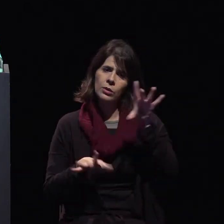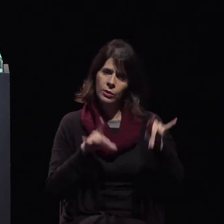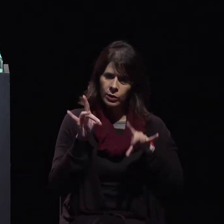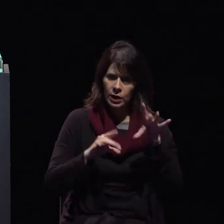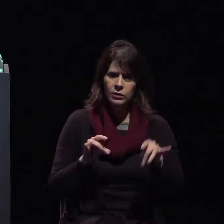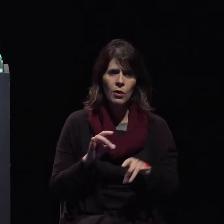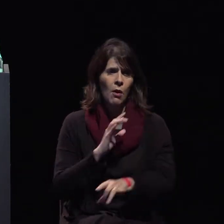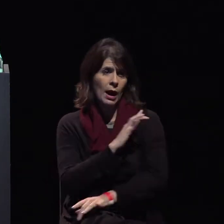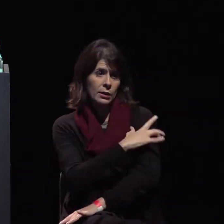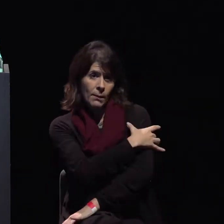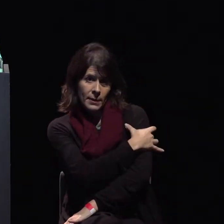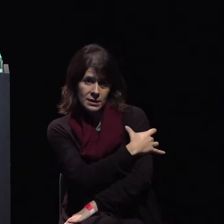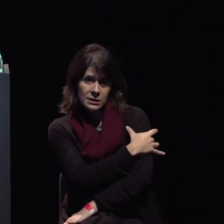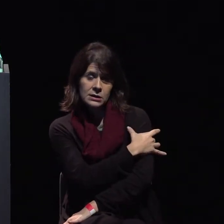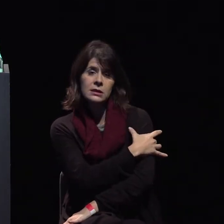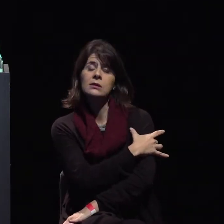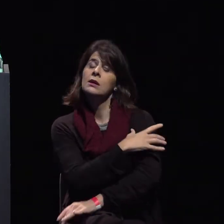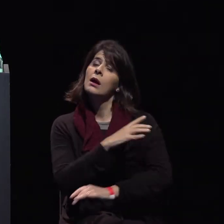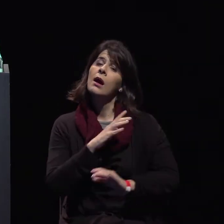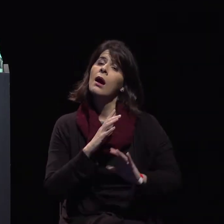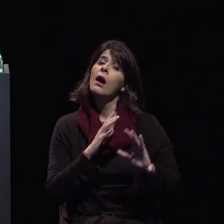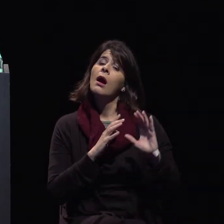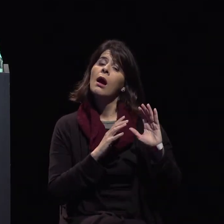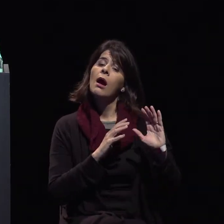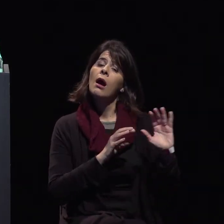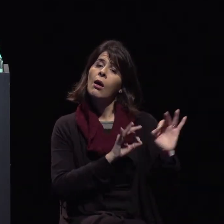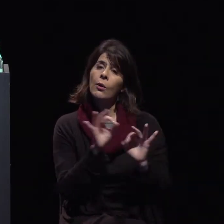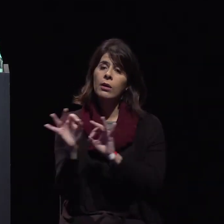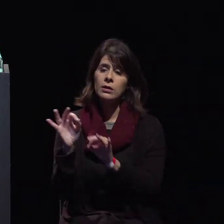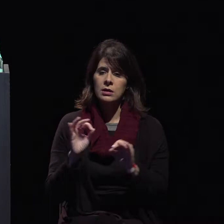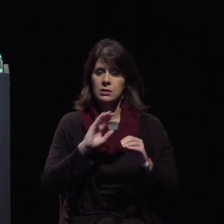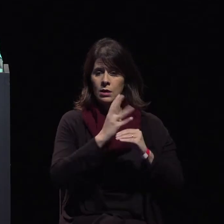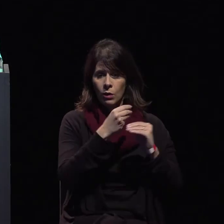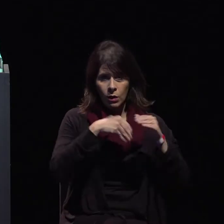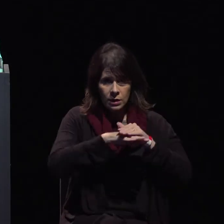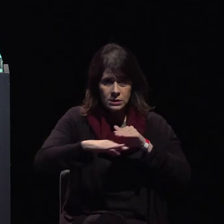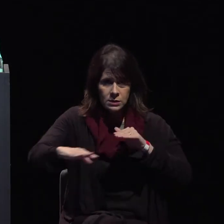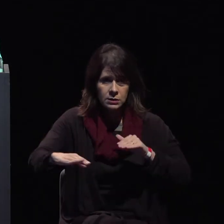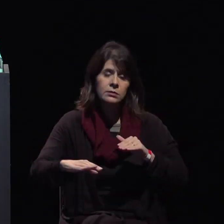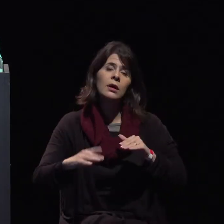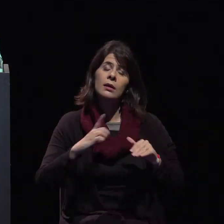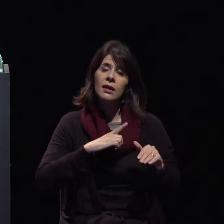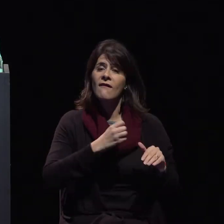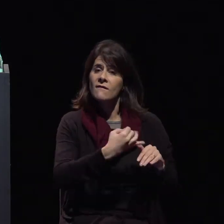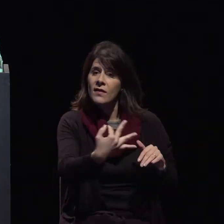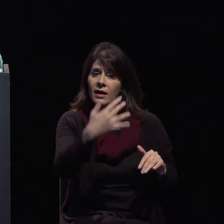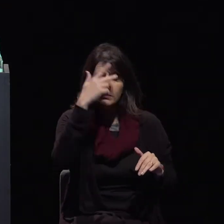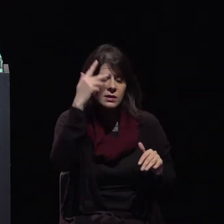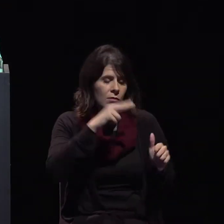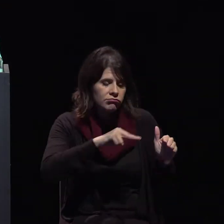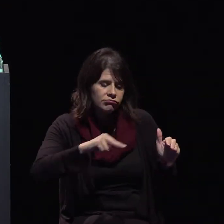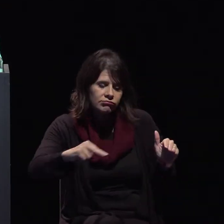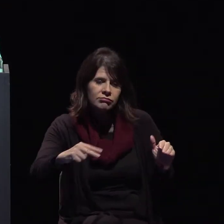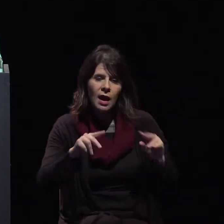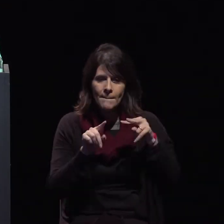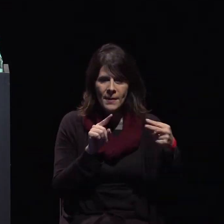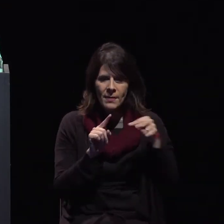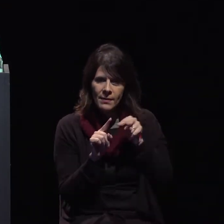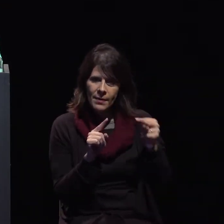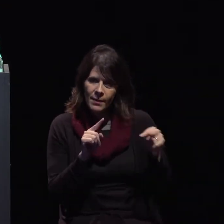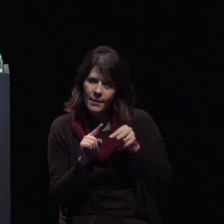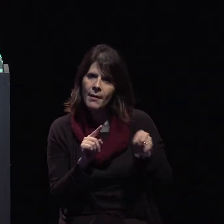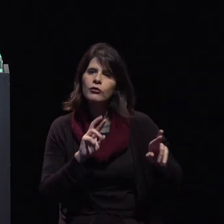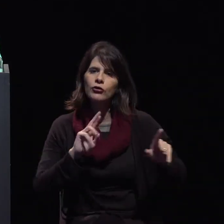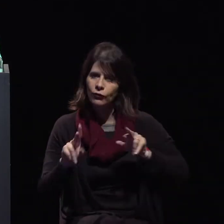candomblecistas, e eles fazem leitura da nossa coleção. São leituras diversas, várias pessoas, então tem uma pluralidade bem grande nesses